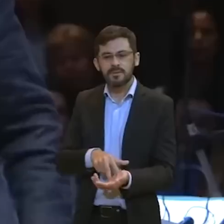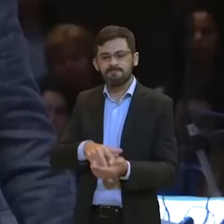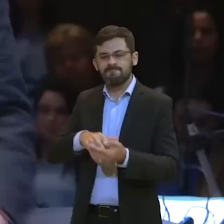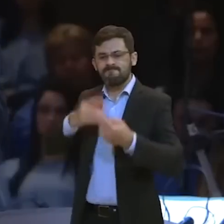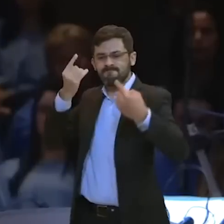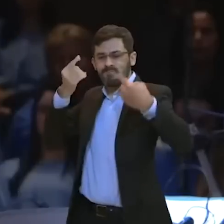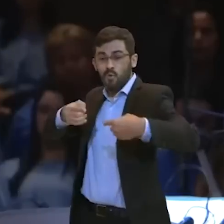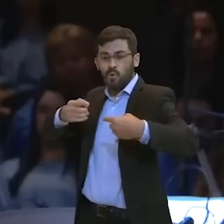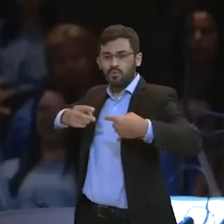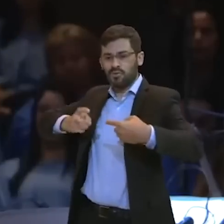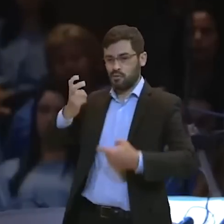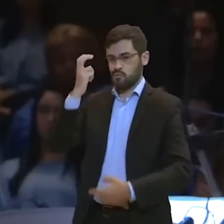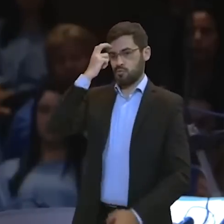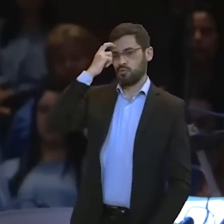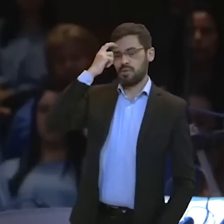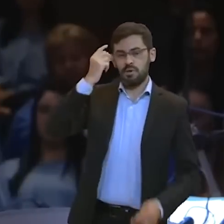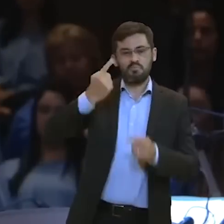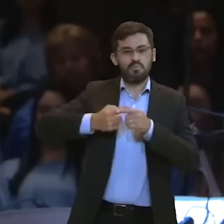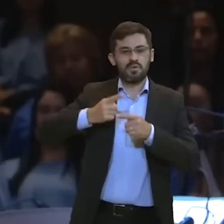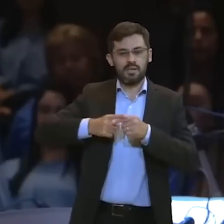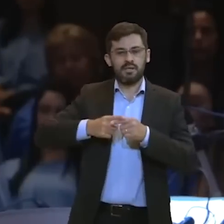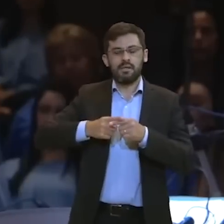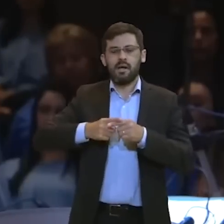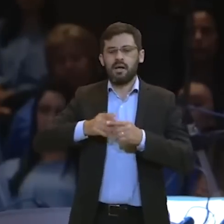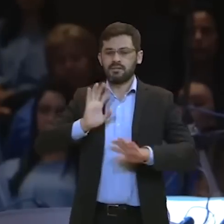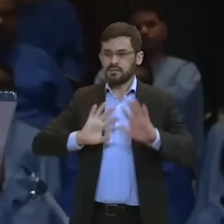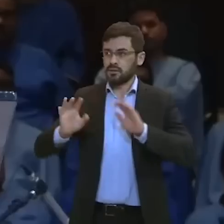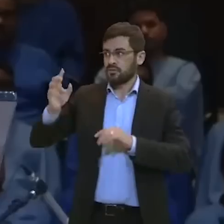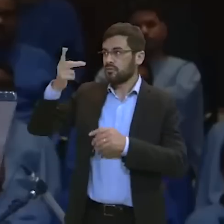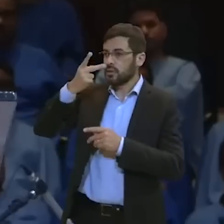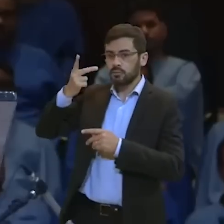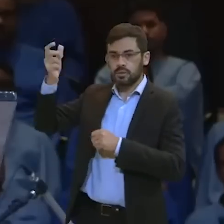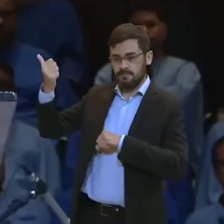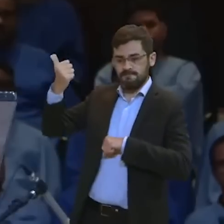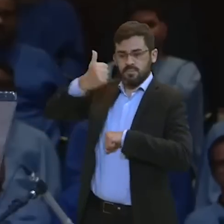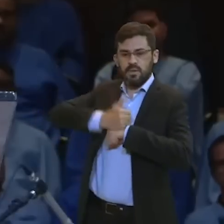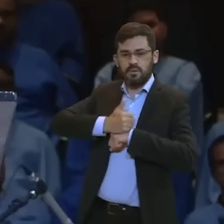Porque quando a gente coloca o Senhor em primeiro lugar, muita gente vai dizer: você está louco?